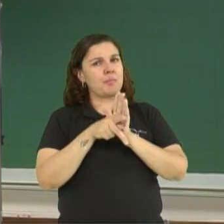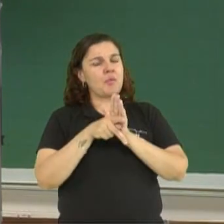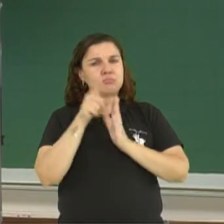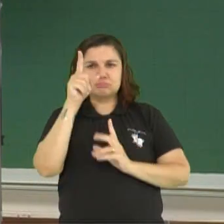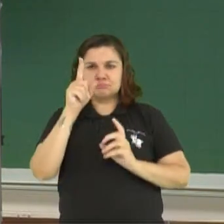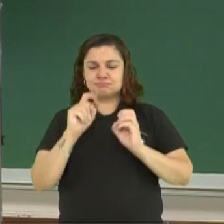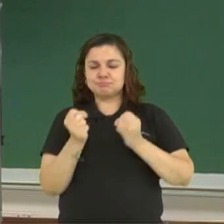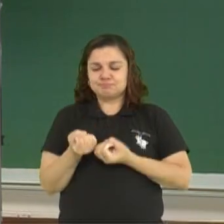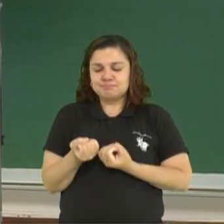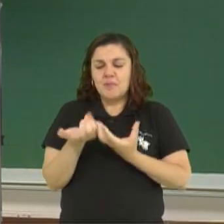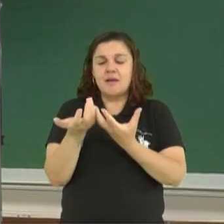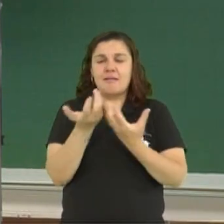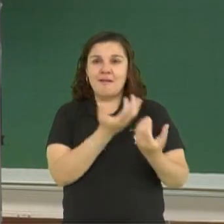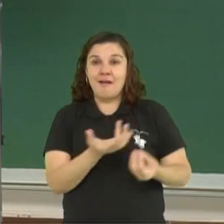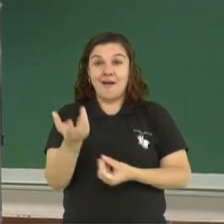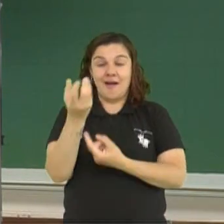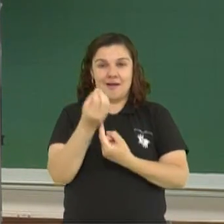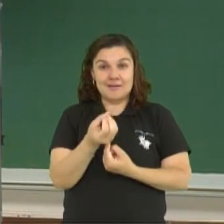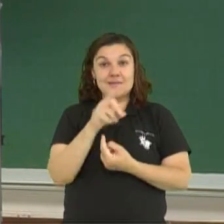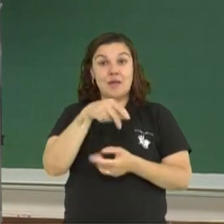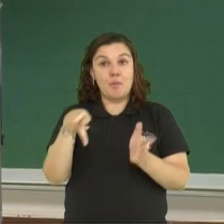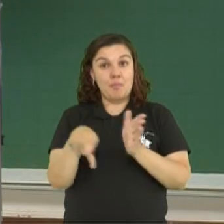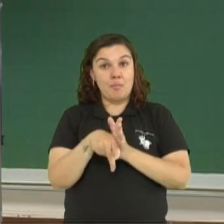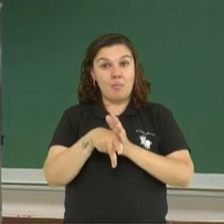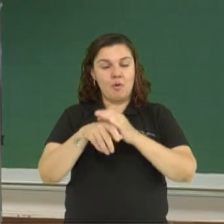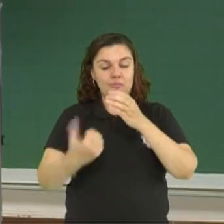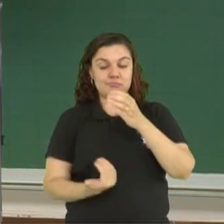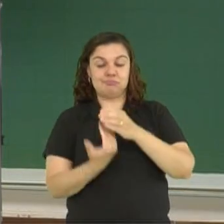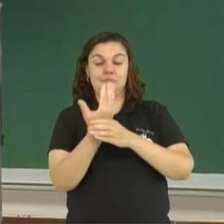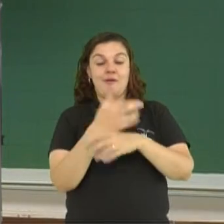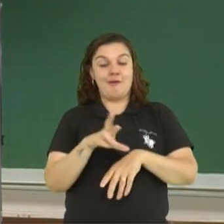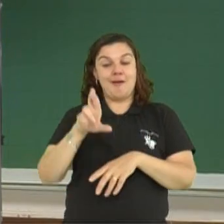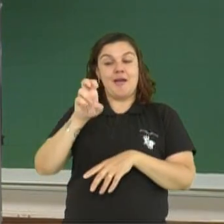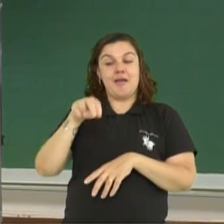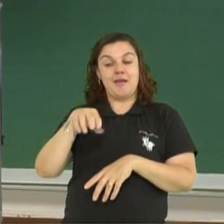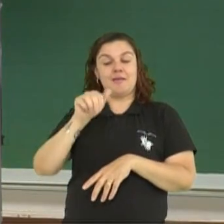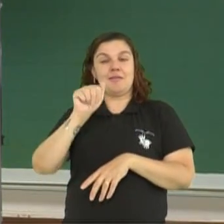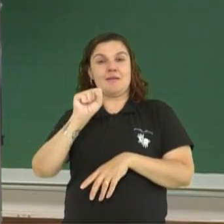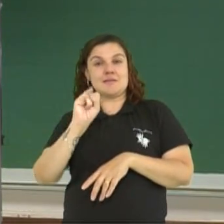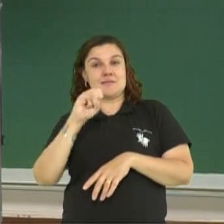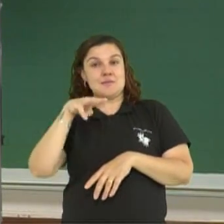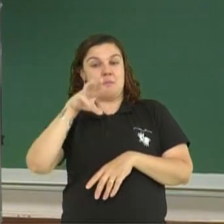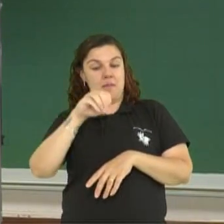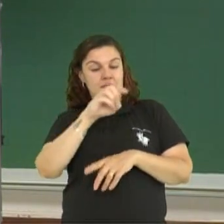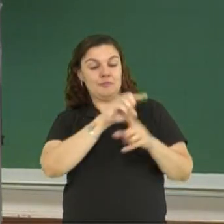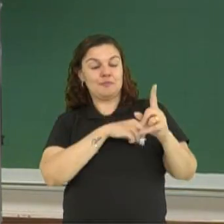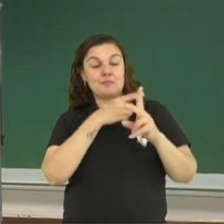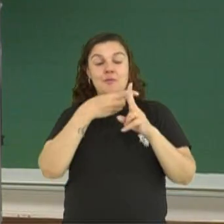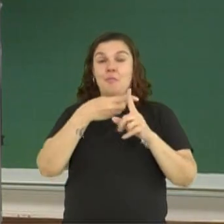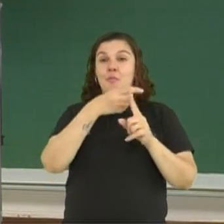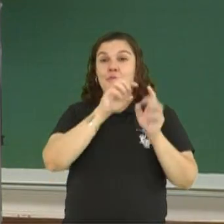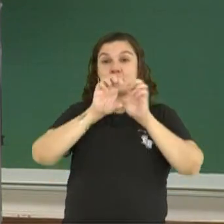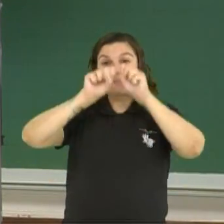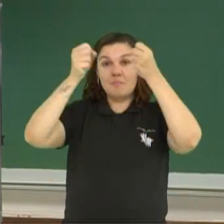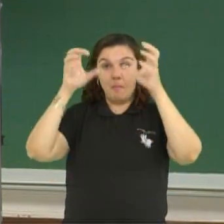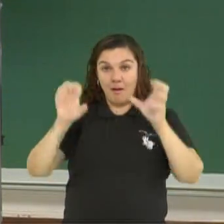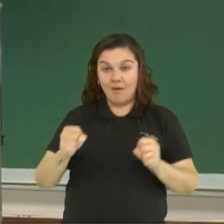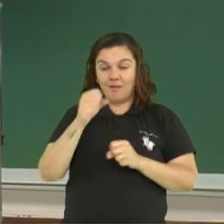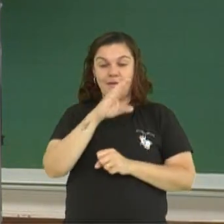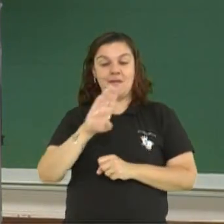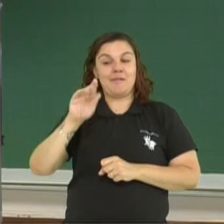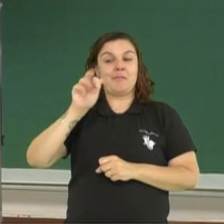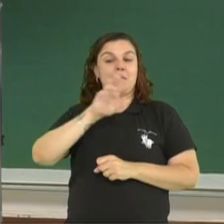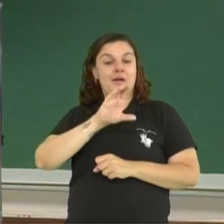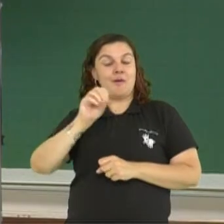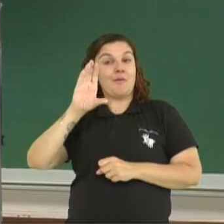expressão artística. Vem o Renascimento. Aí, de repente, vem lá o Barroco, vem várias manifestações artísticas que vão trazer coisas novas à arte. É